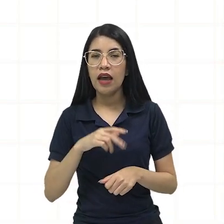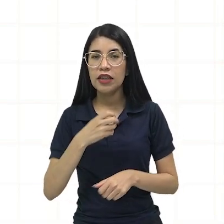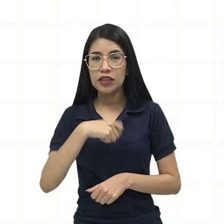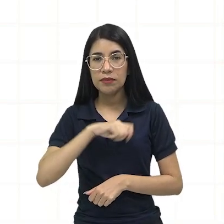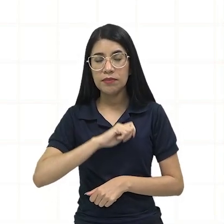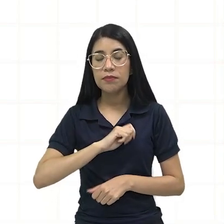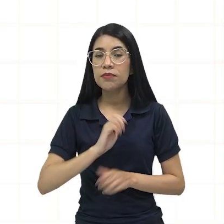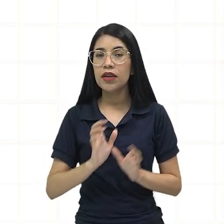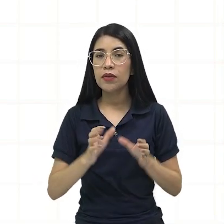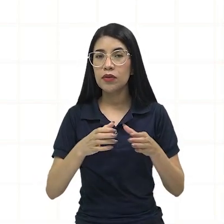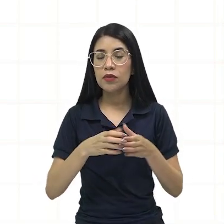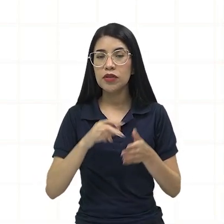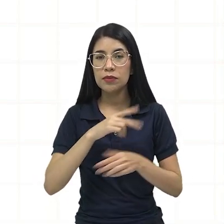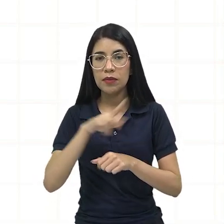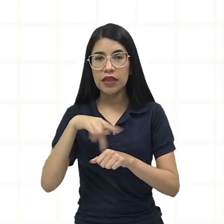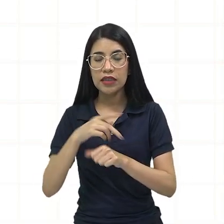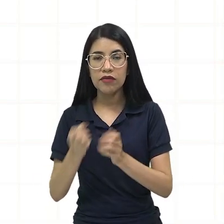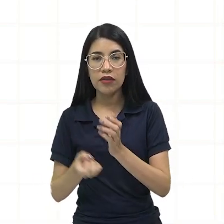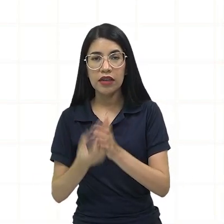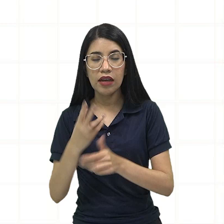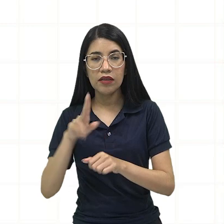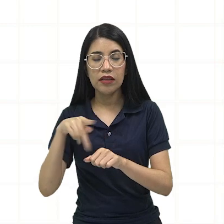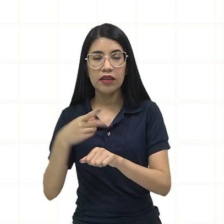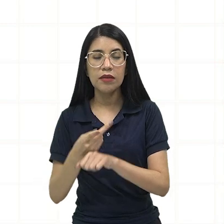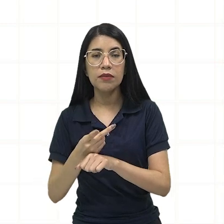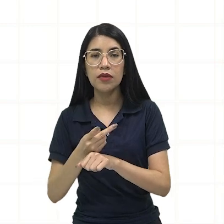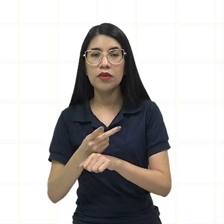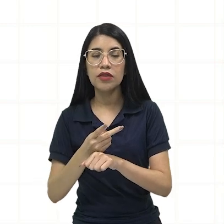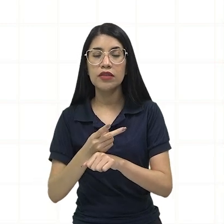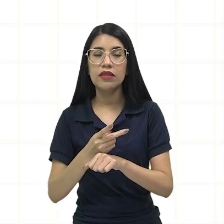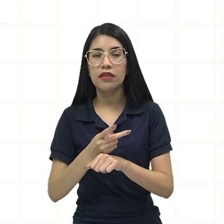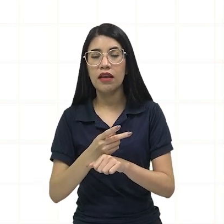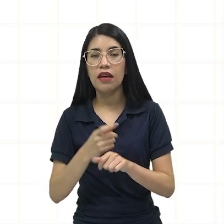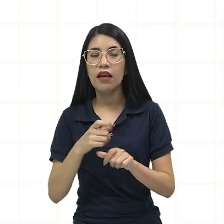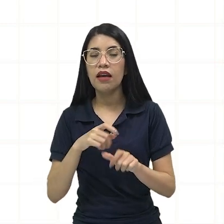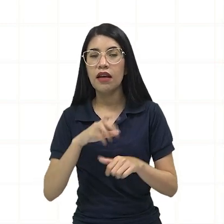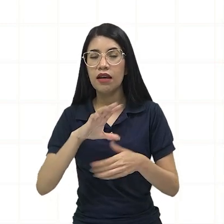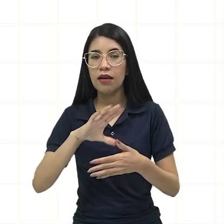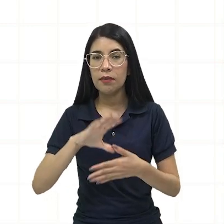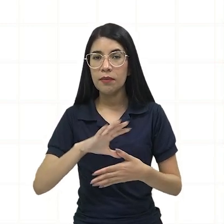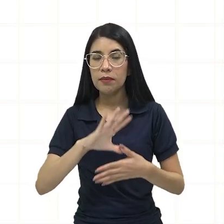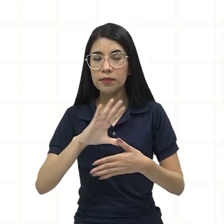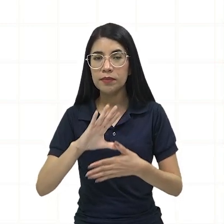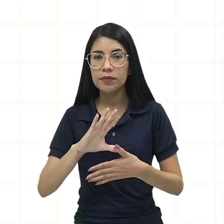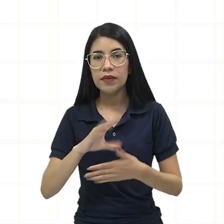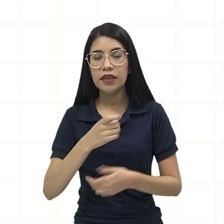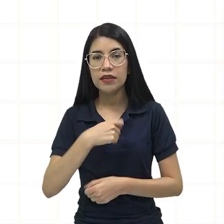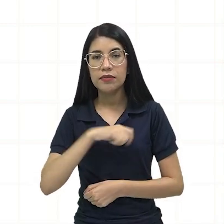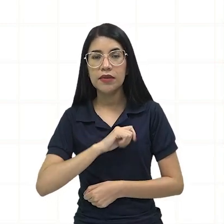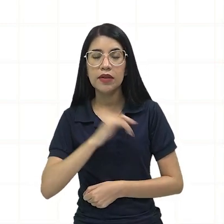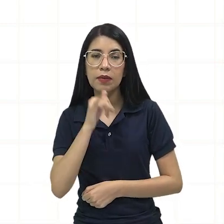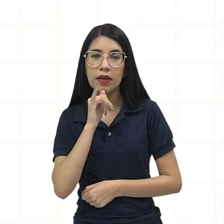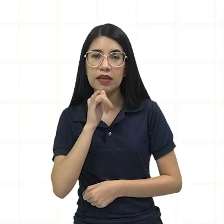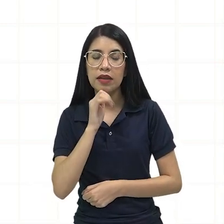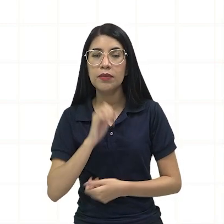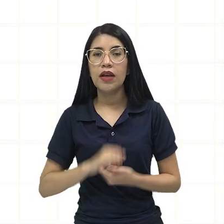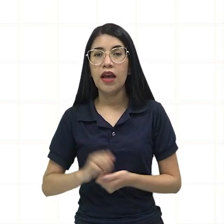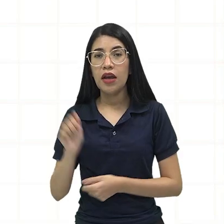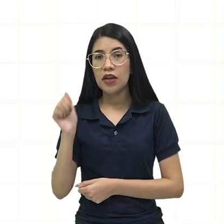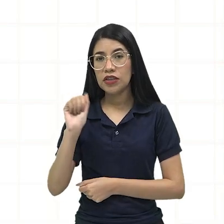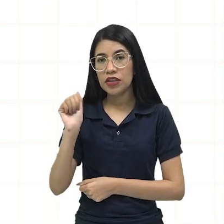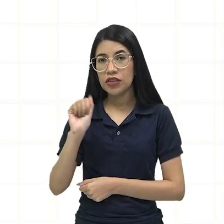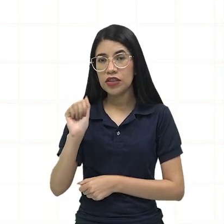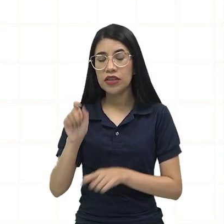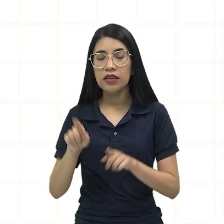que surgiram após a independência da América Hispânica. Falo para vocês o exemplo da Argentina até